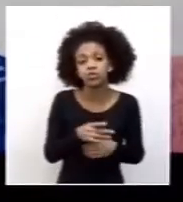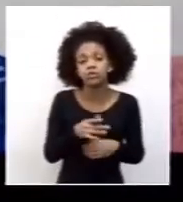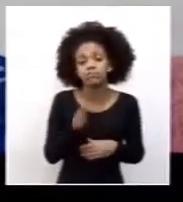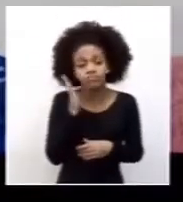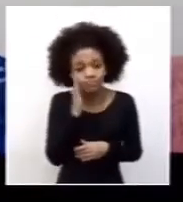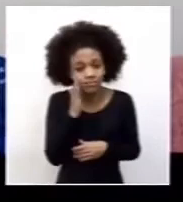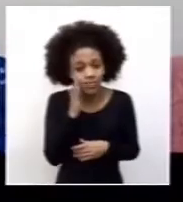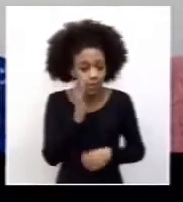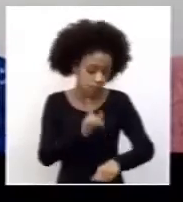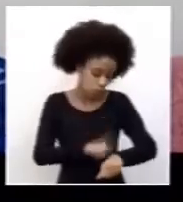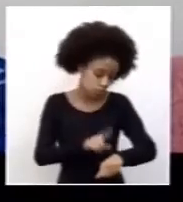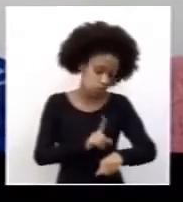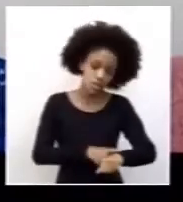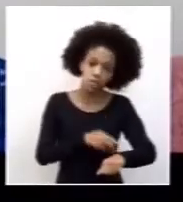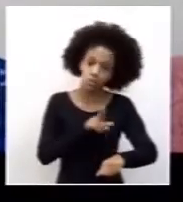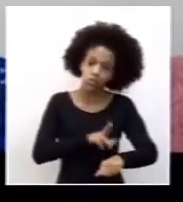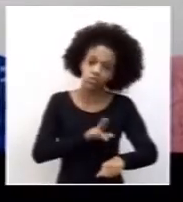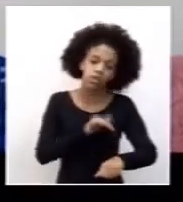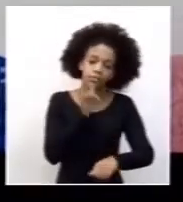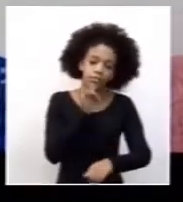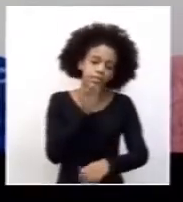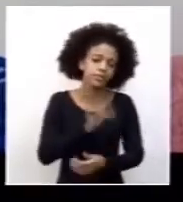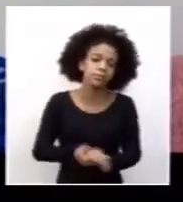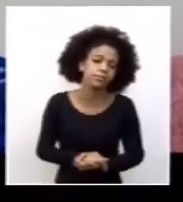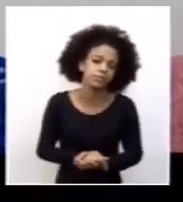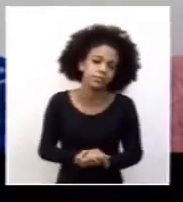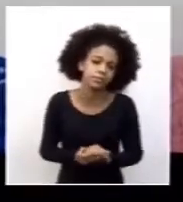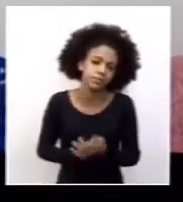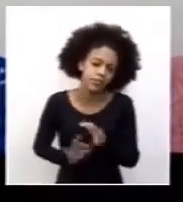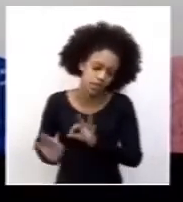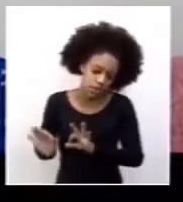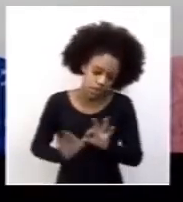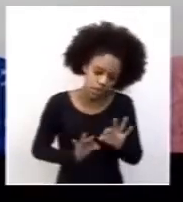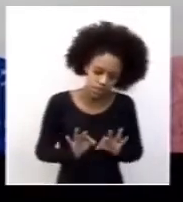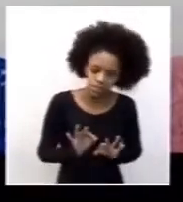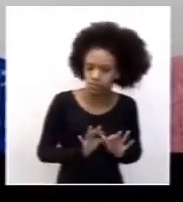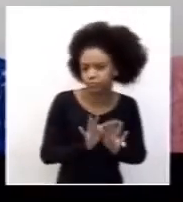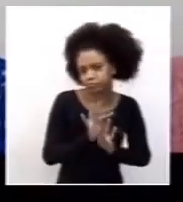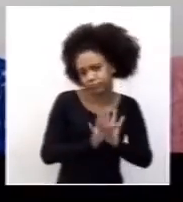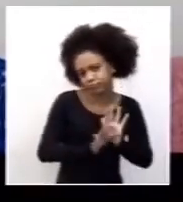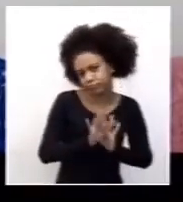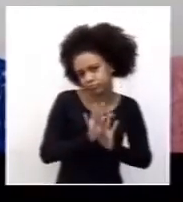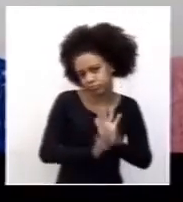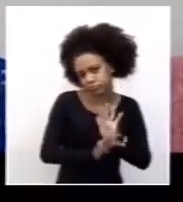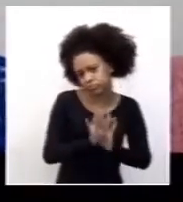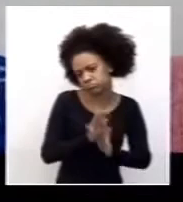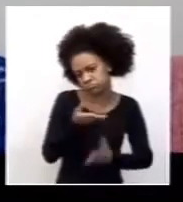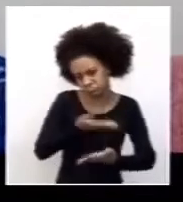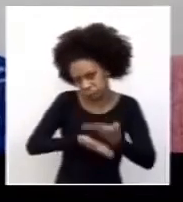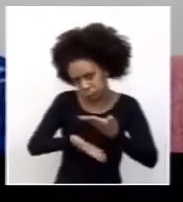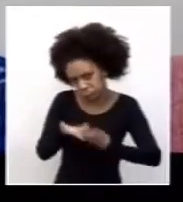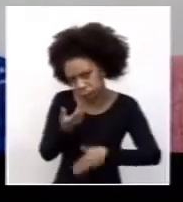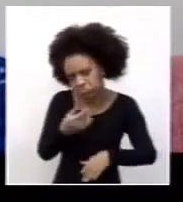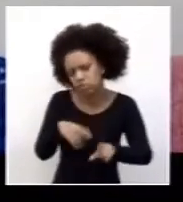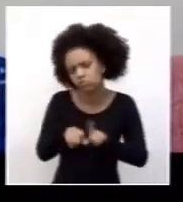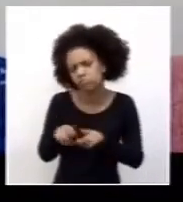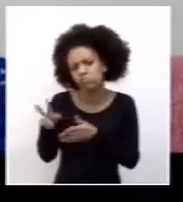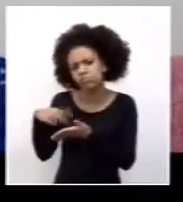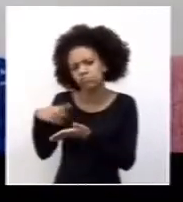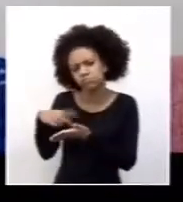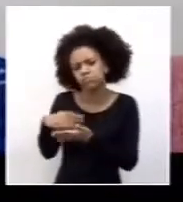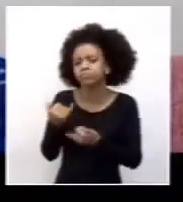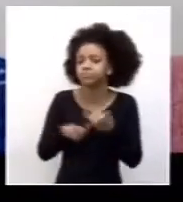será o tempo utilizado, por exemplo, na elaboração de textos colaborativos, em